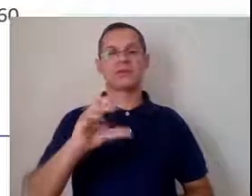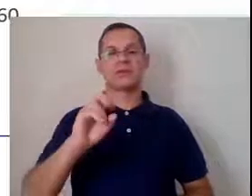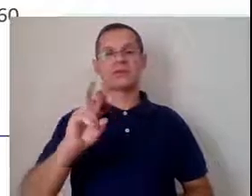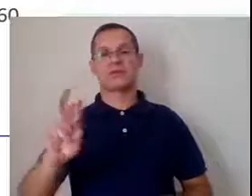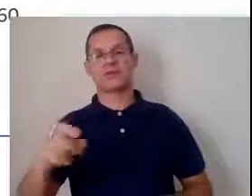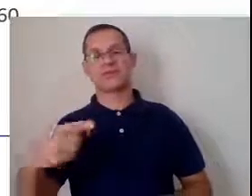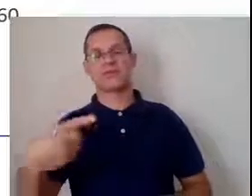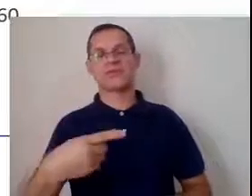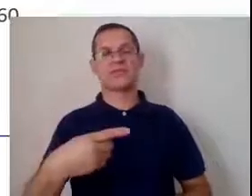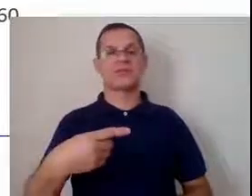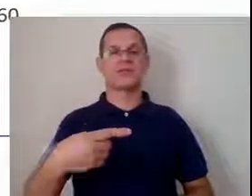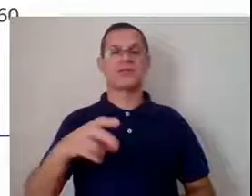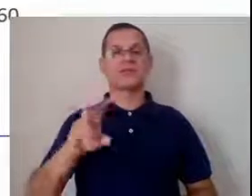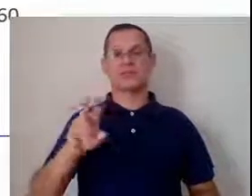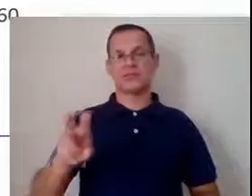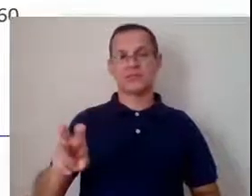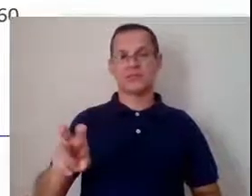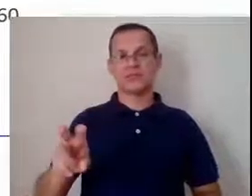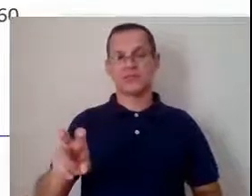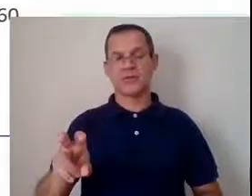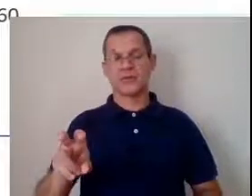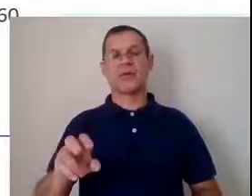105 menos os 5